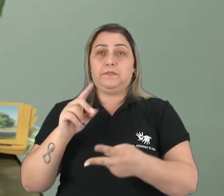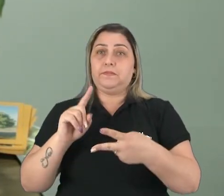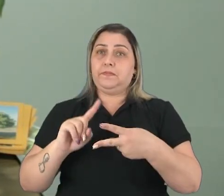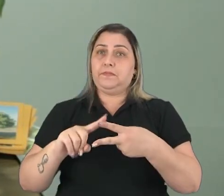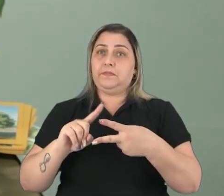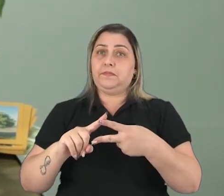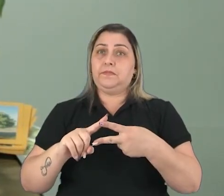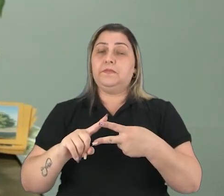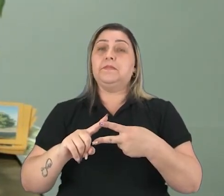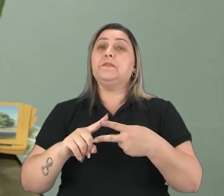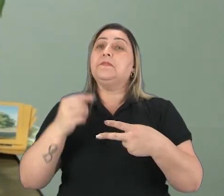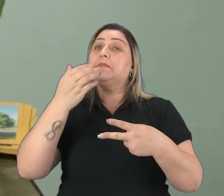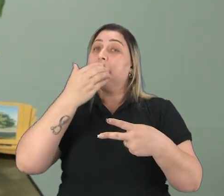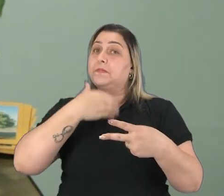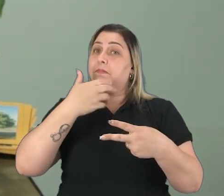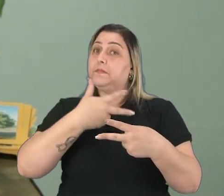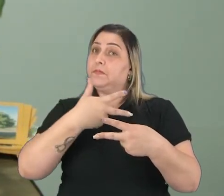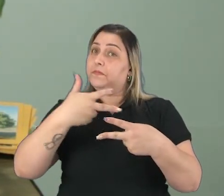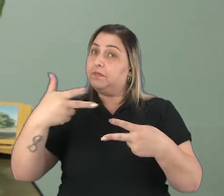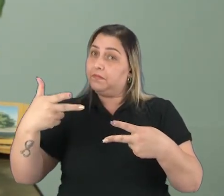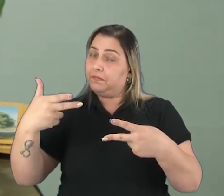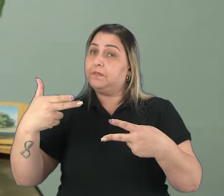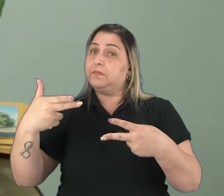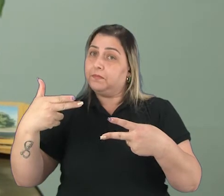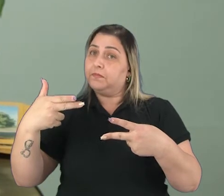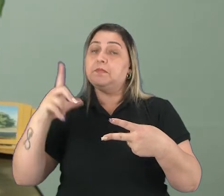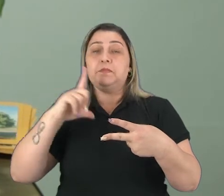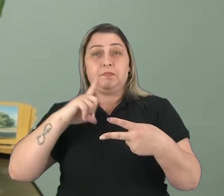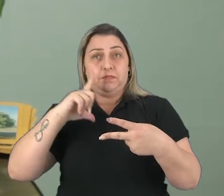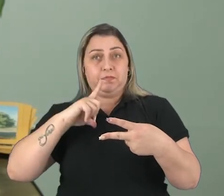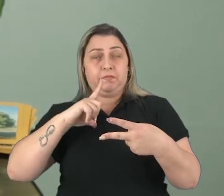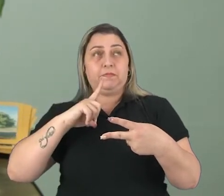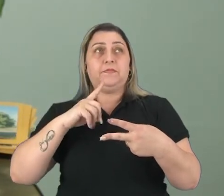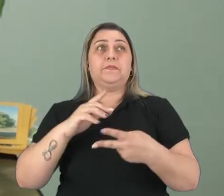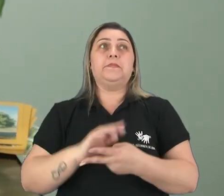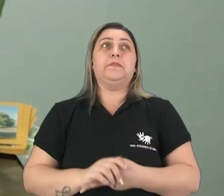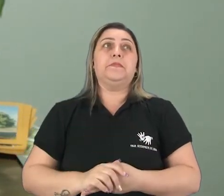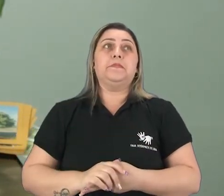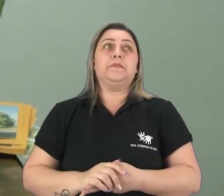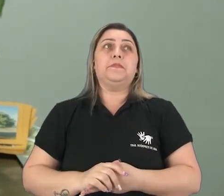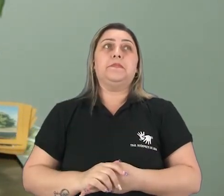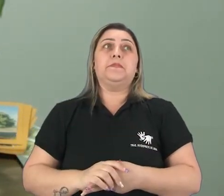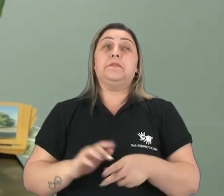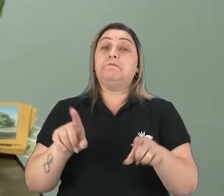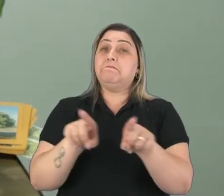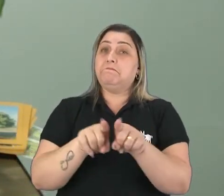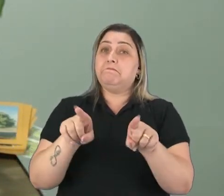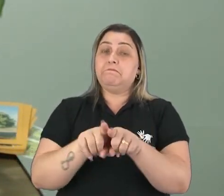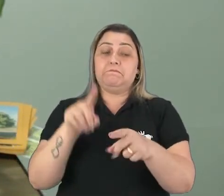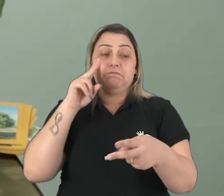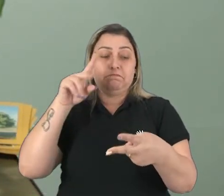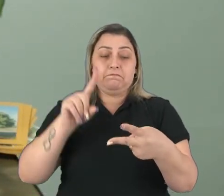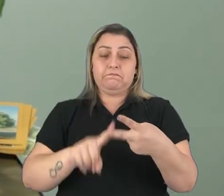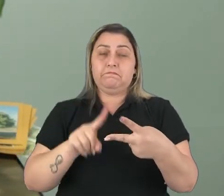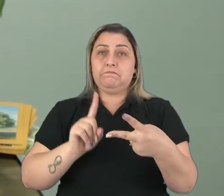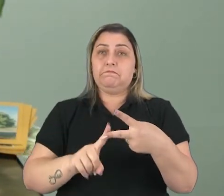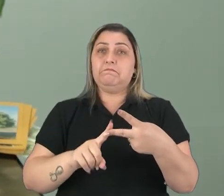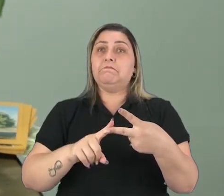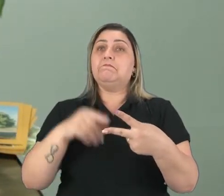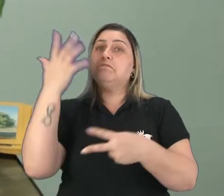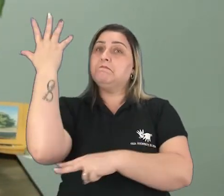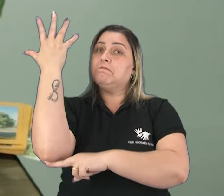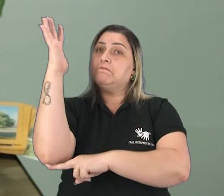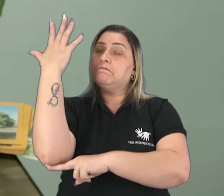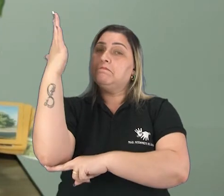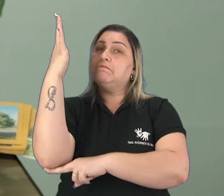plantas frutíferas, que são aquelas que dão frutos, e também vimos as